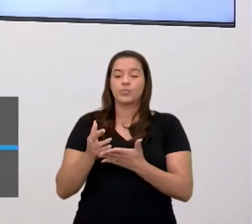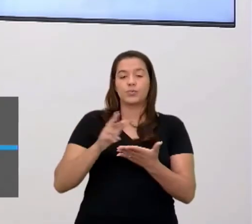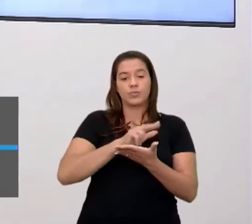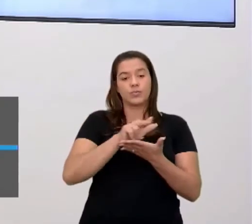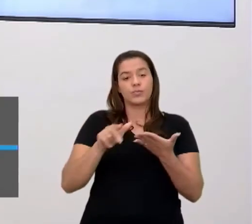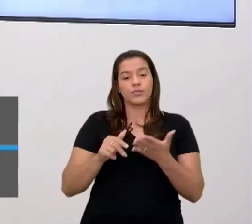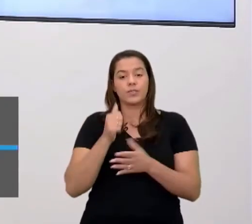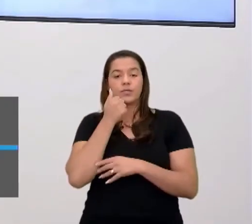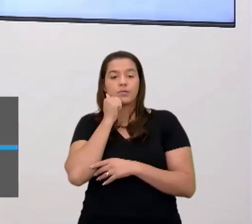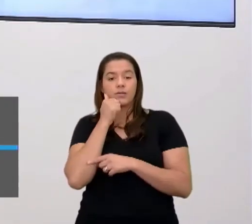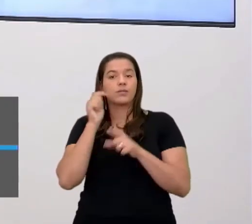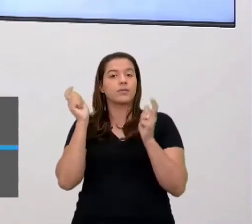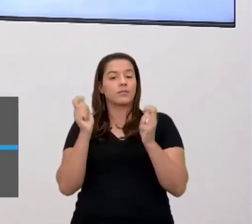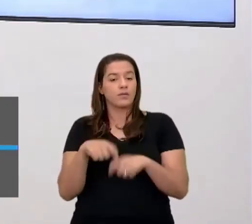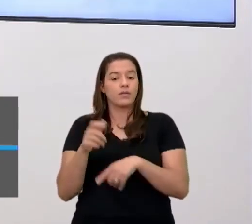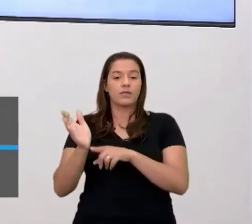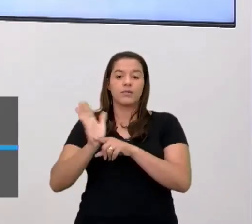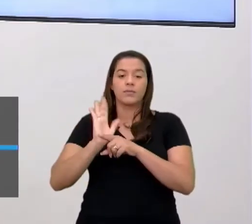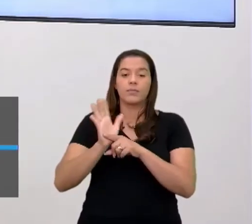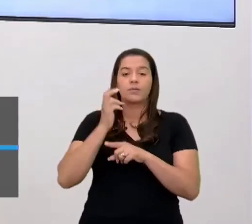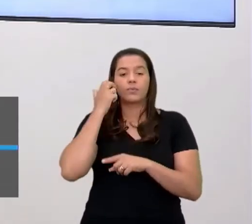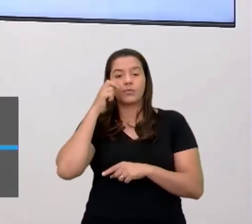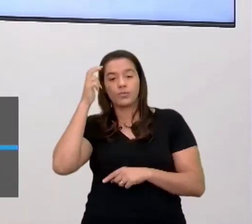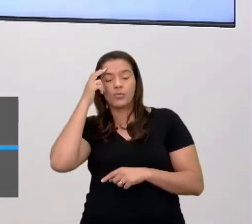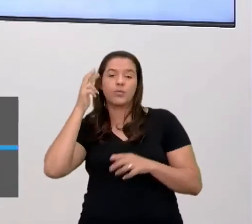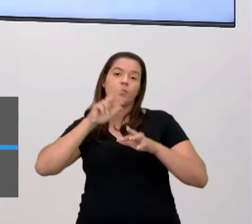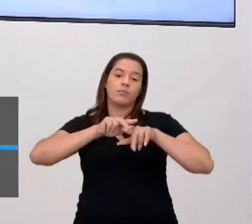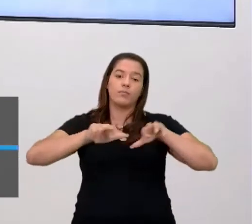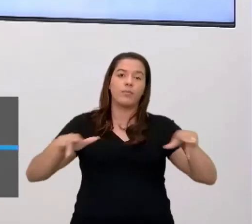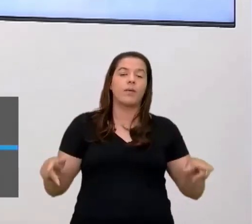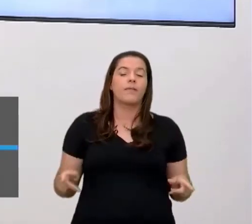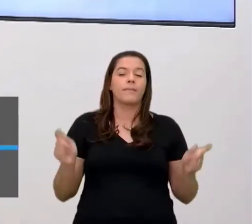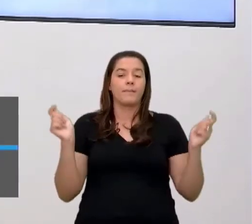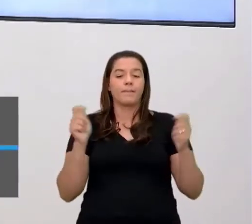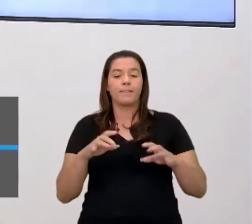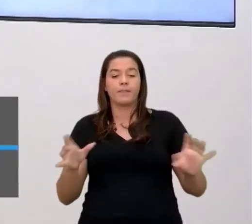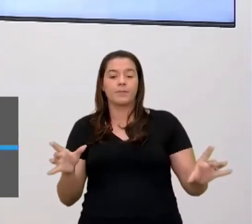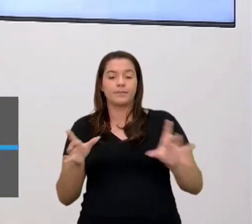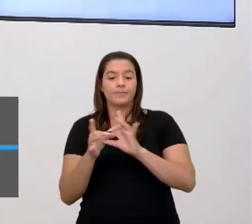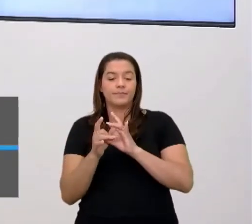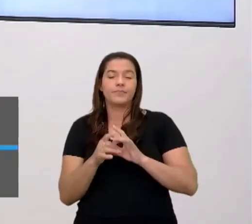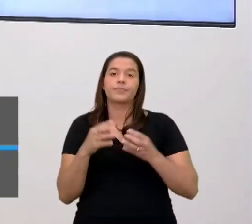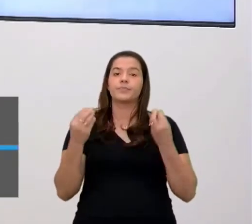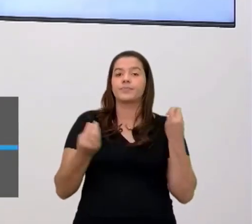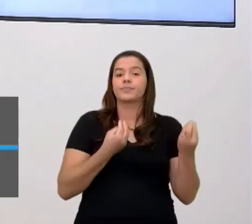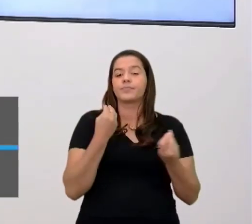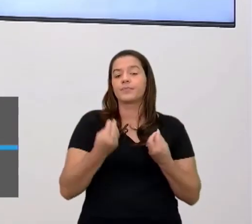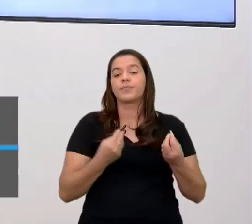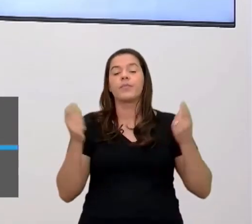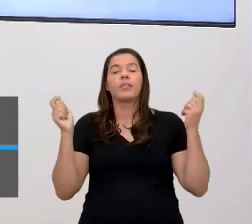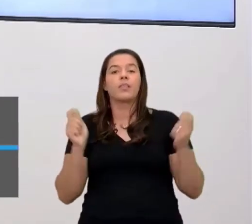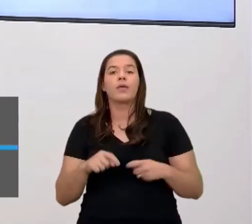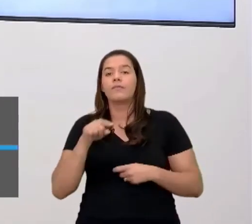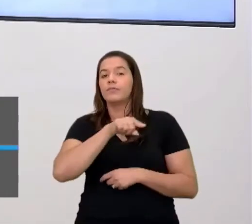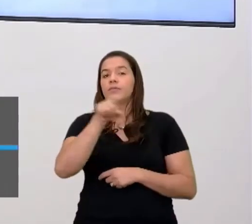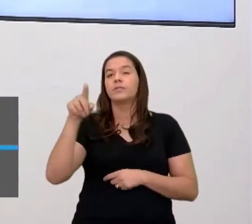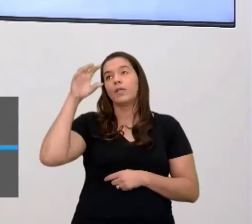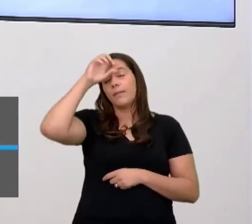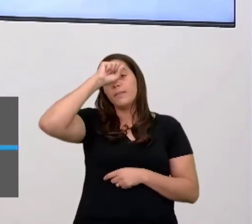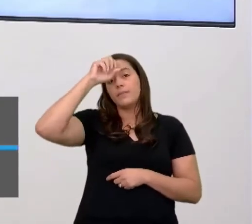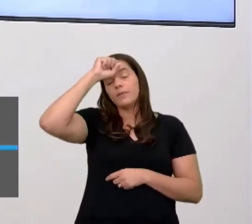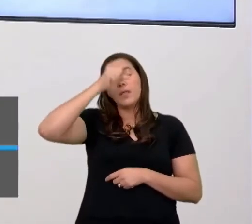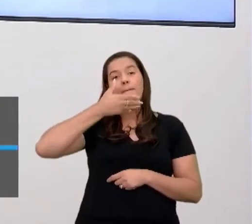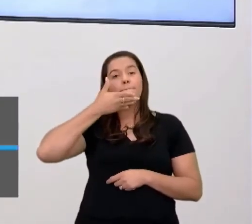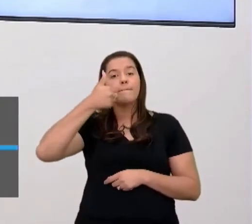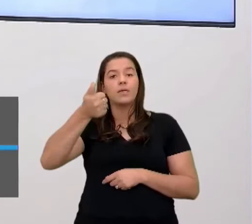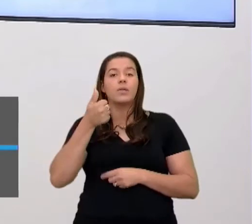científica, sim. Através de filme, através de cultura pop, vamos fazer esse link, tá? Então, como que você consegue aprender melhor?